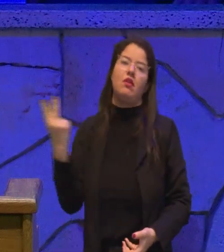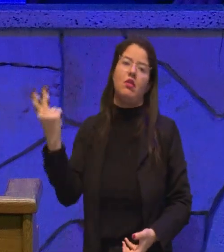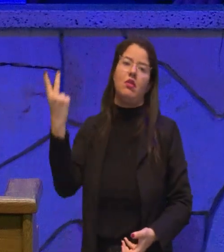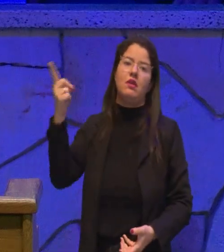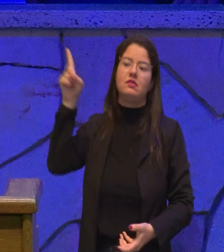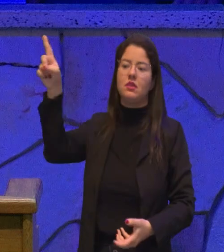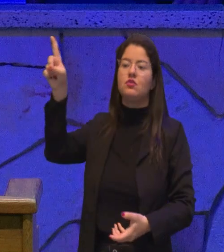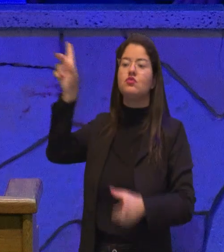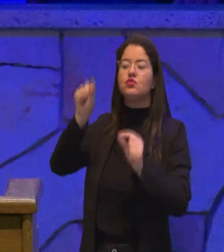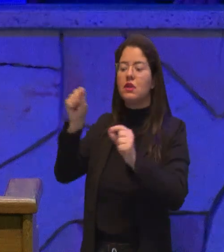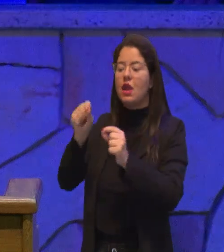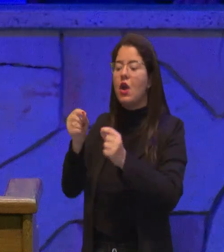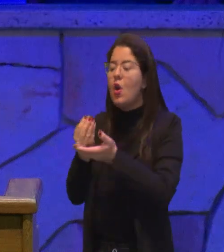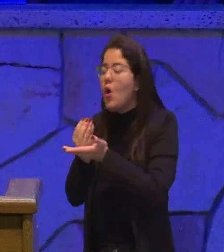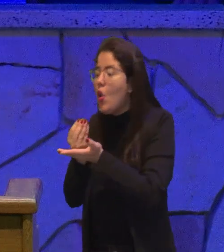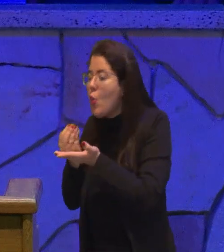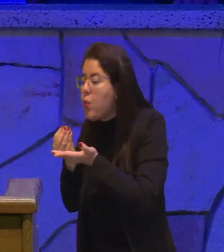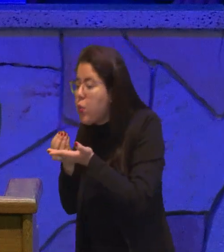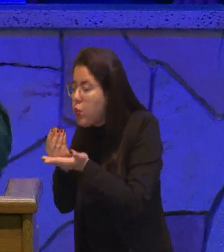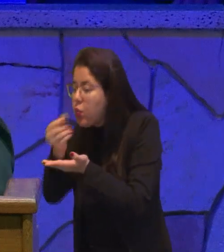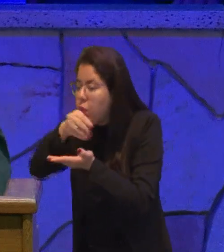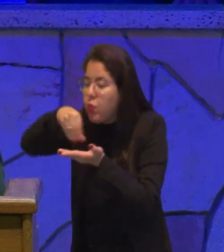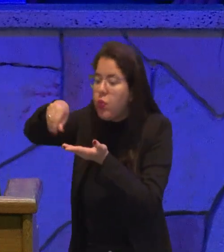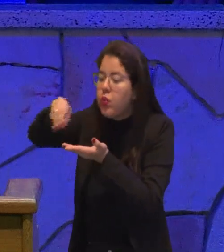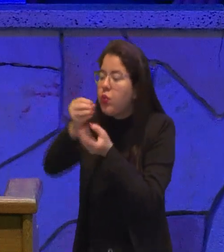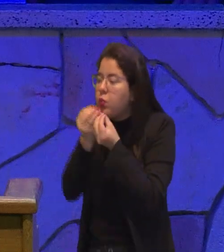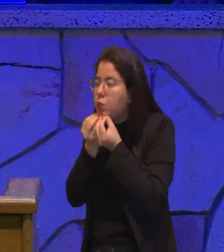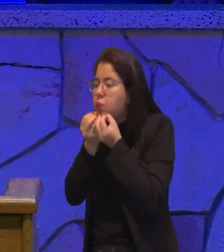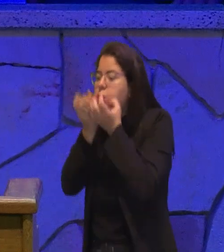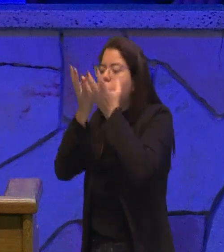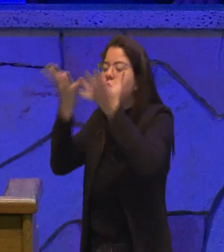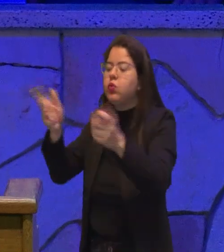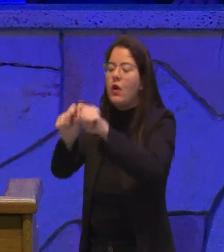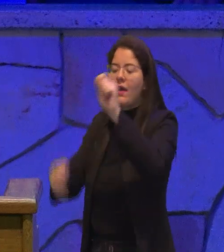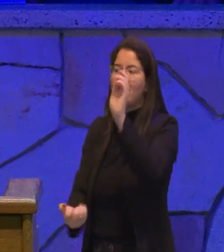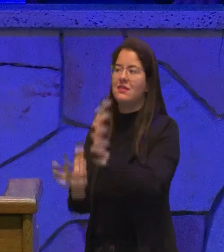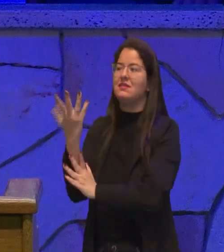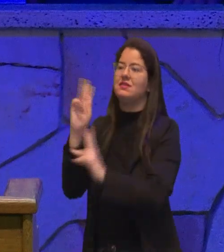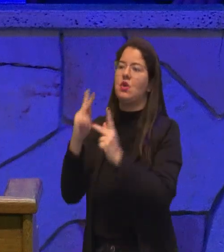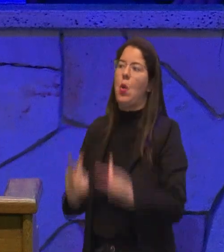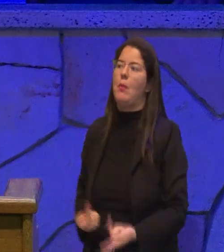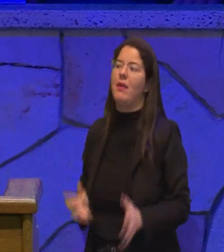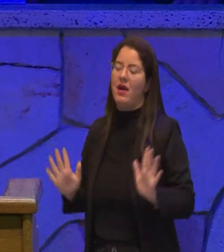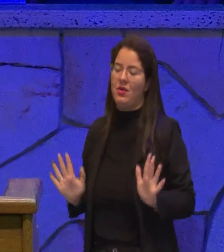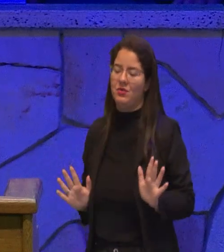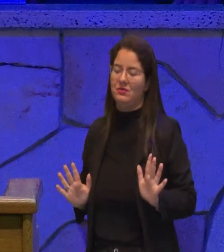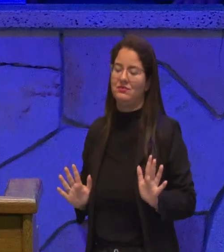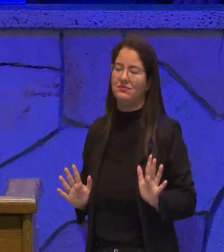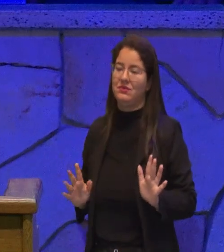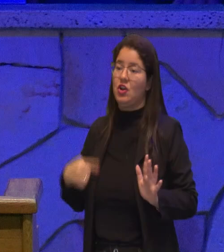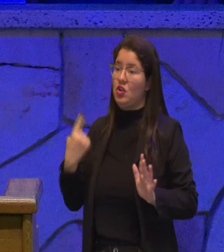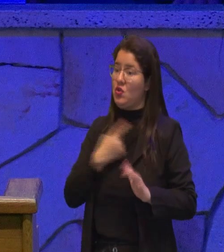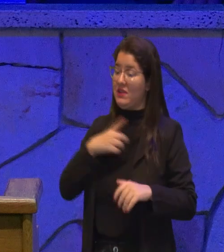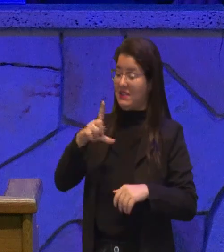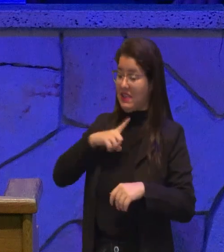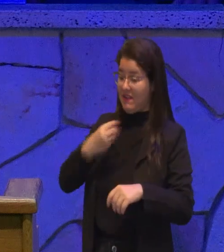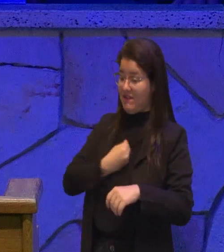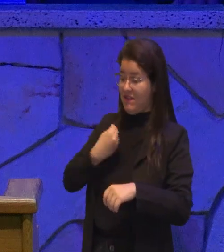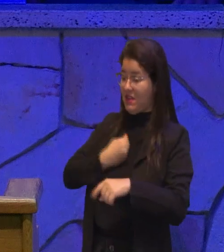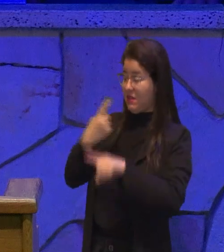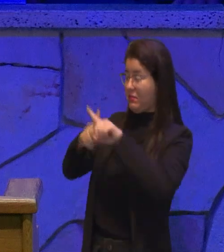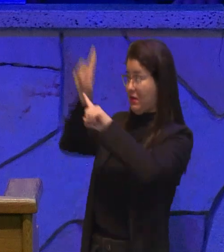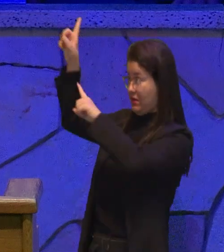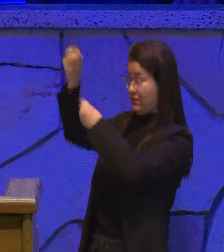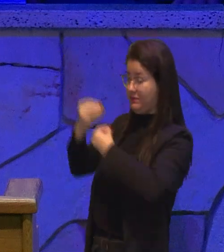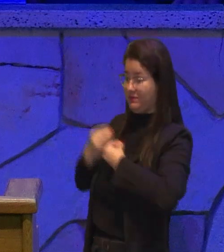soprou sobre nós o fôlego da vida. E nós temos a vida por causa dele. E se